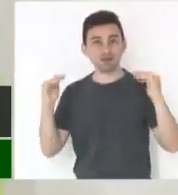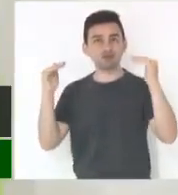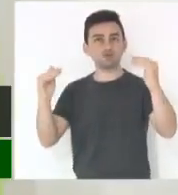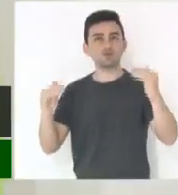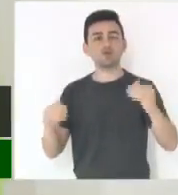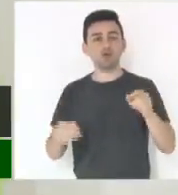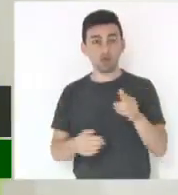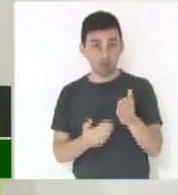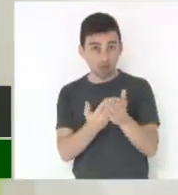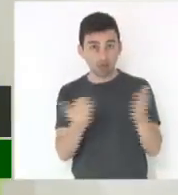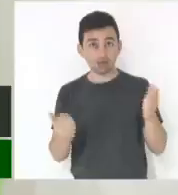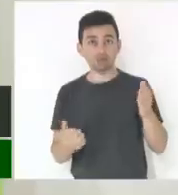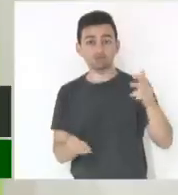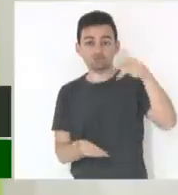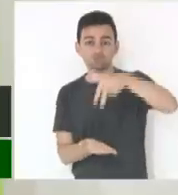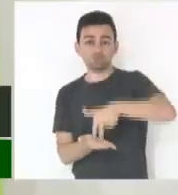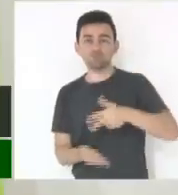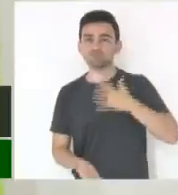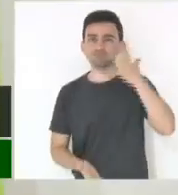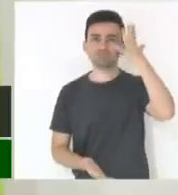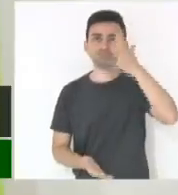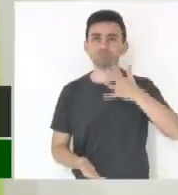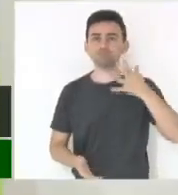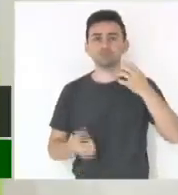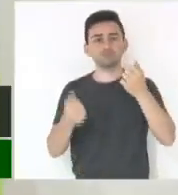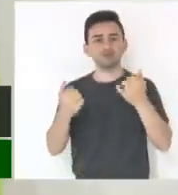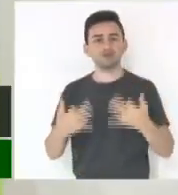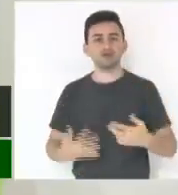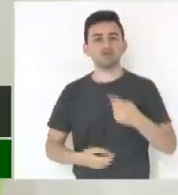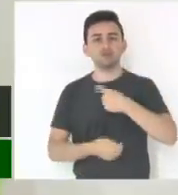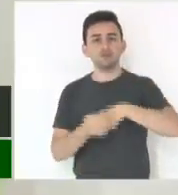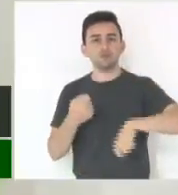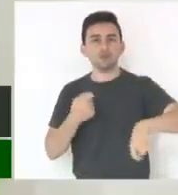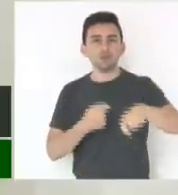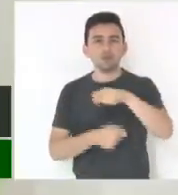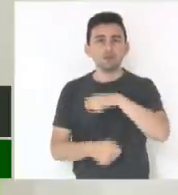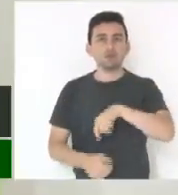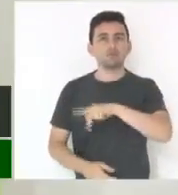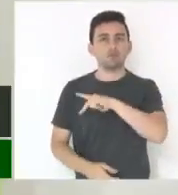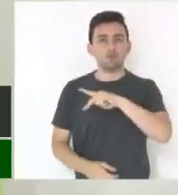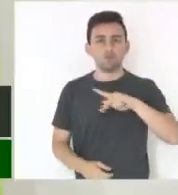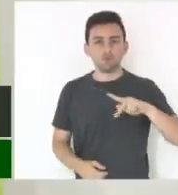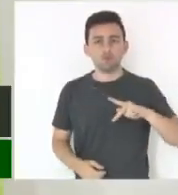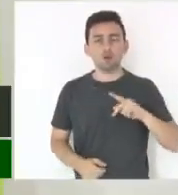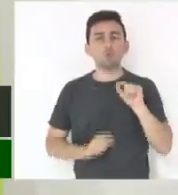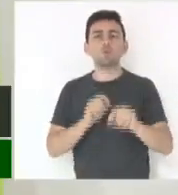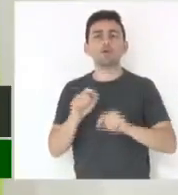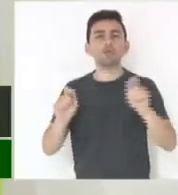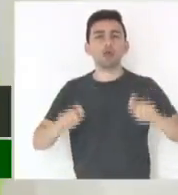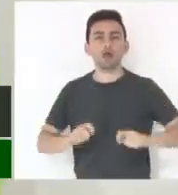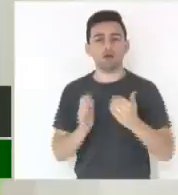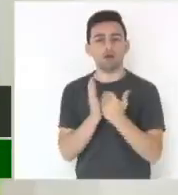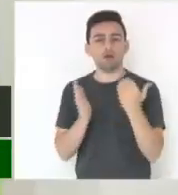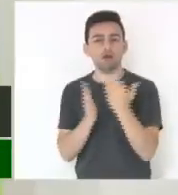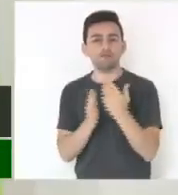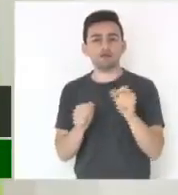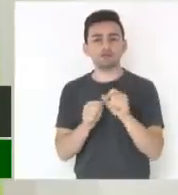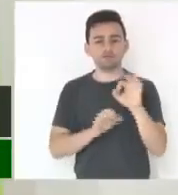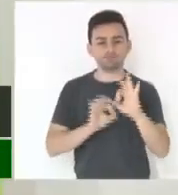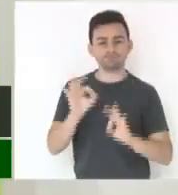da administração pública, de tudo que podemos fazer, de tudo que podemos melhorar, agilizar